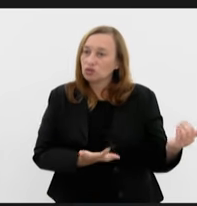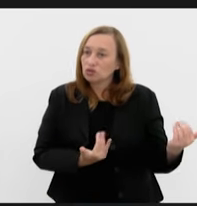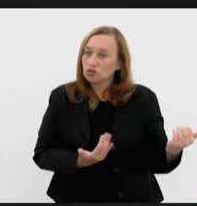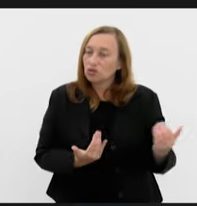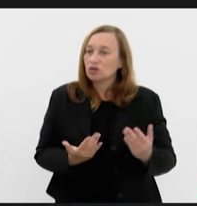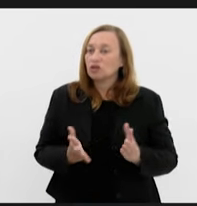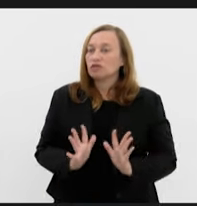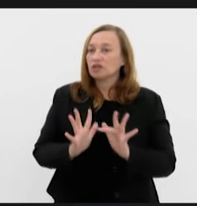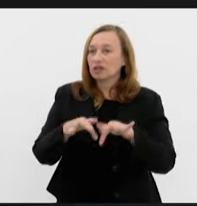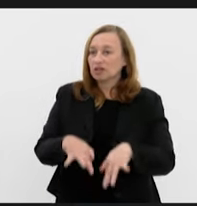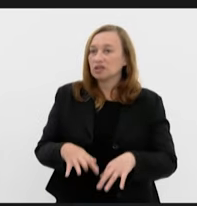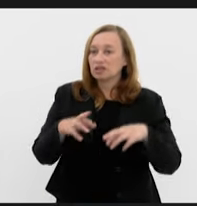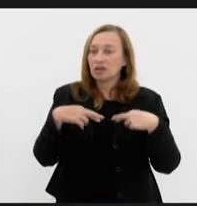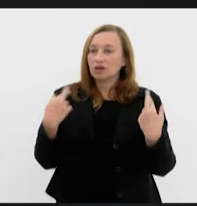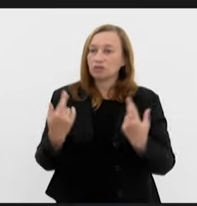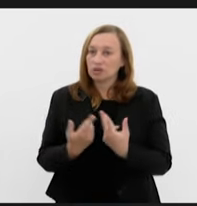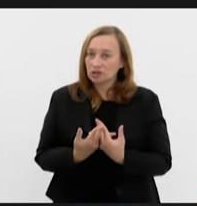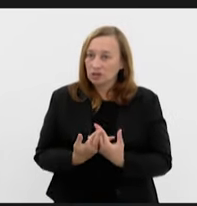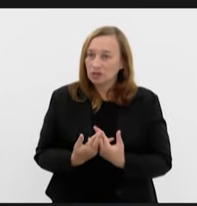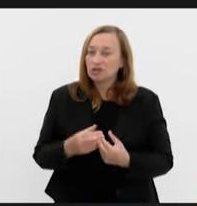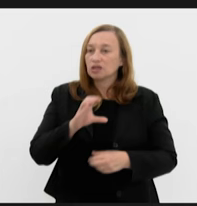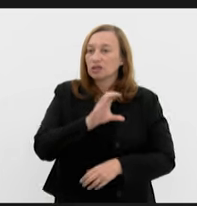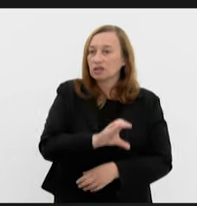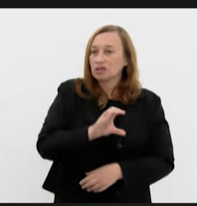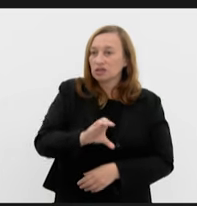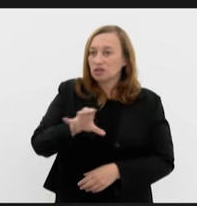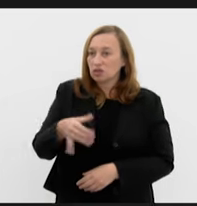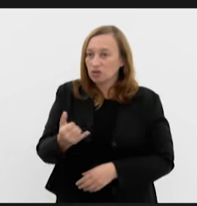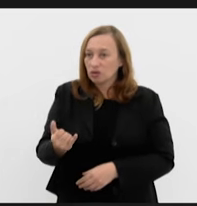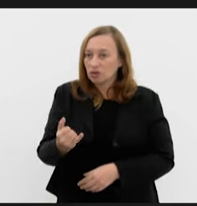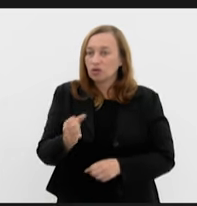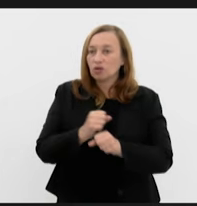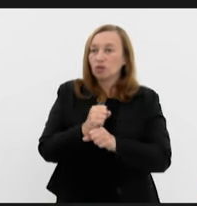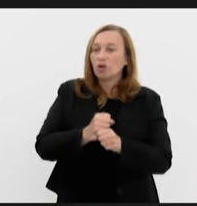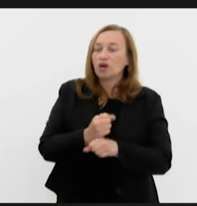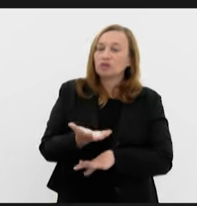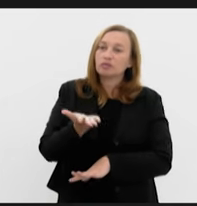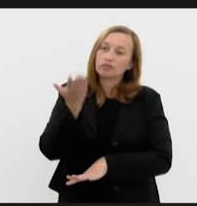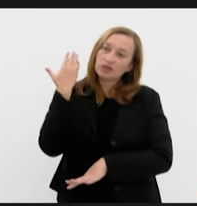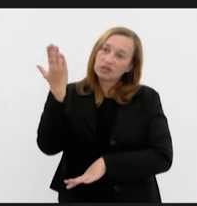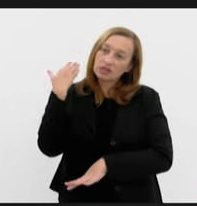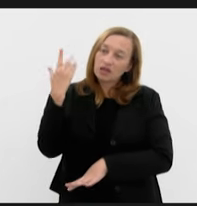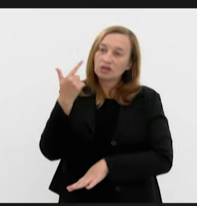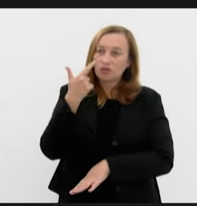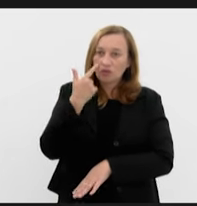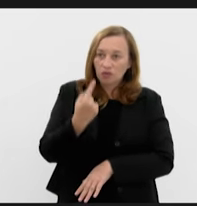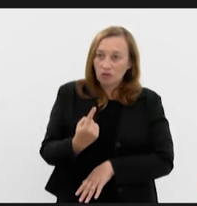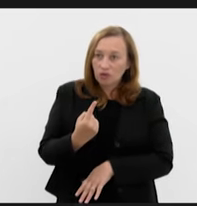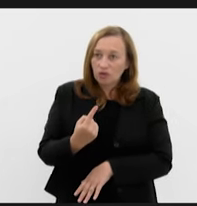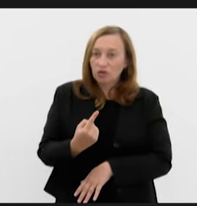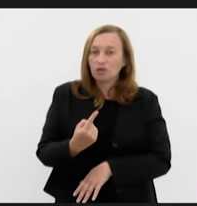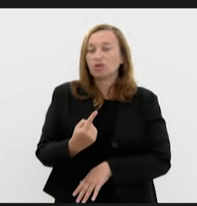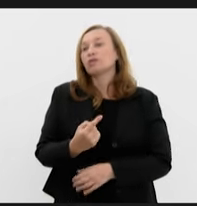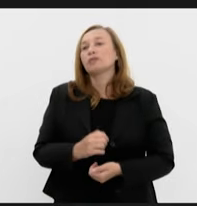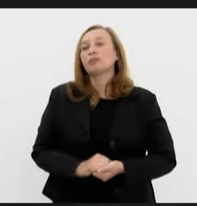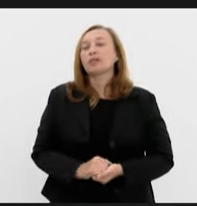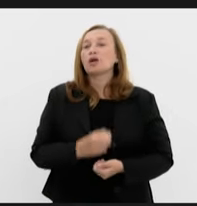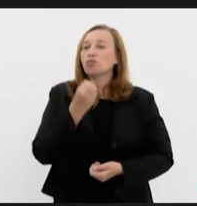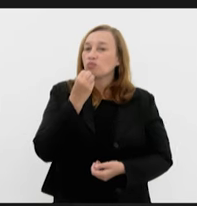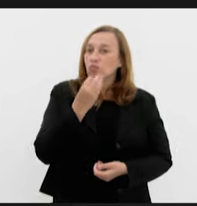de reunião da ccj o ano passado viu né muito